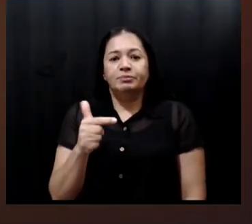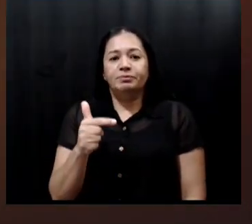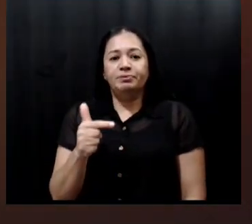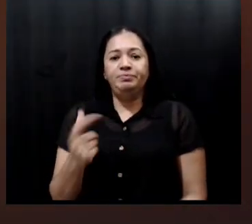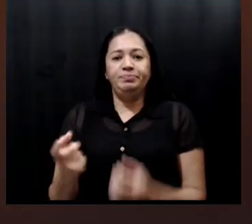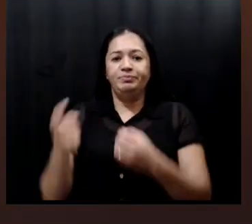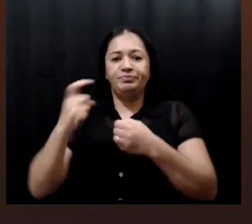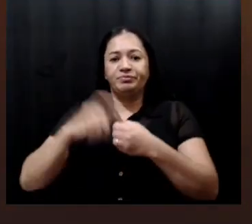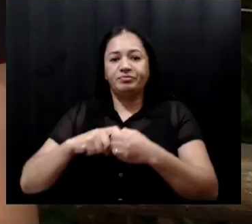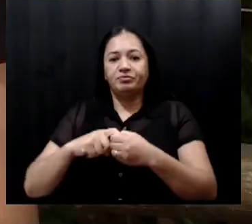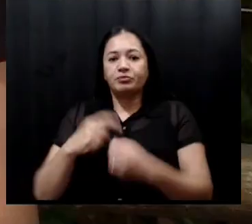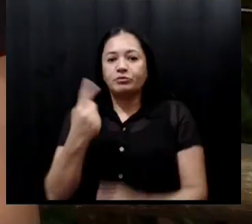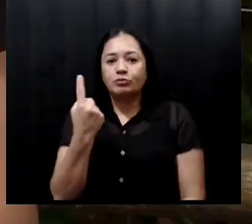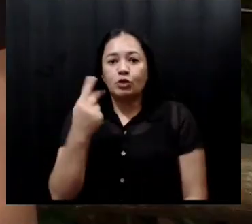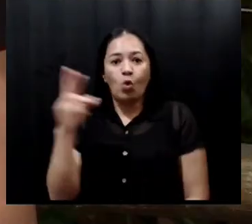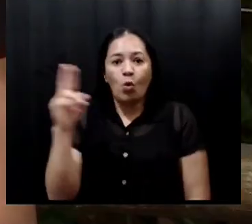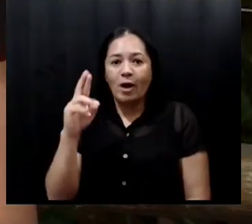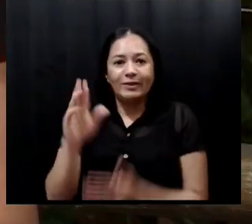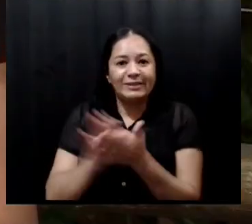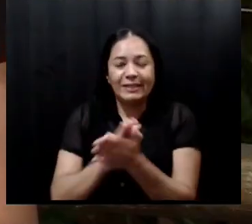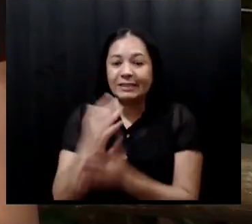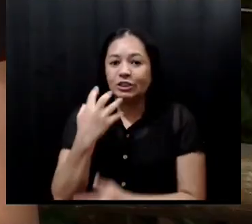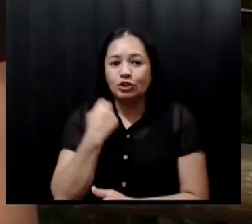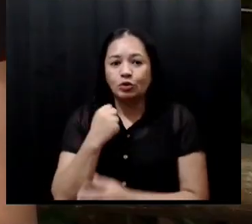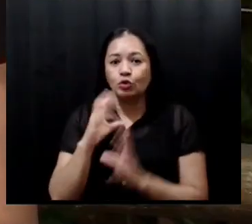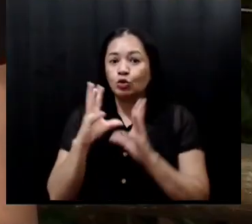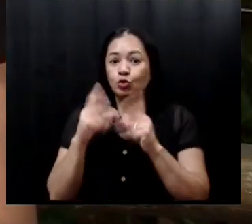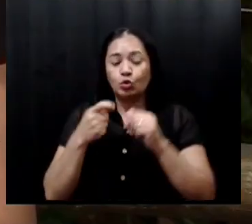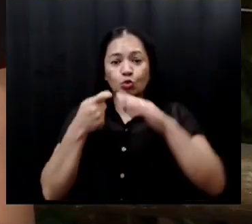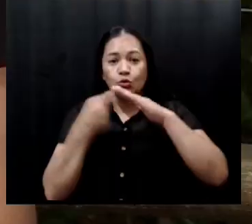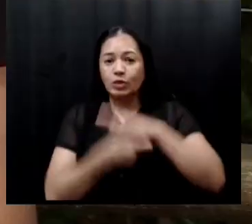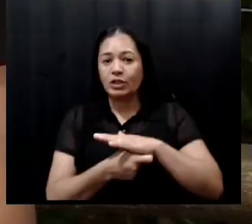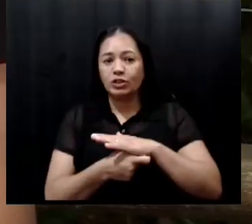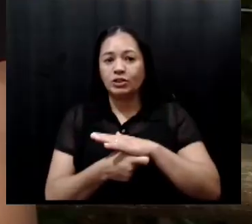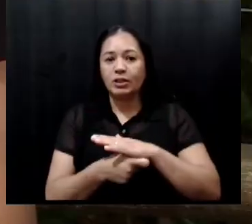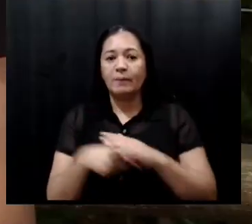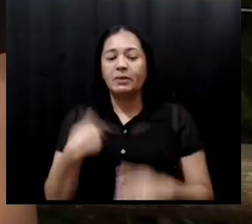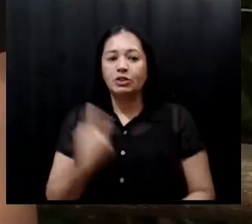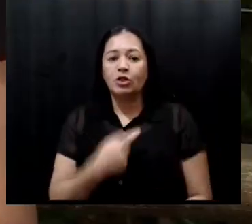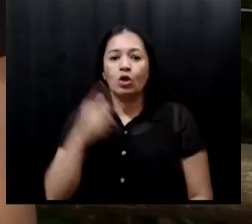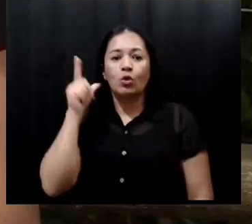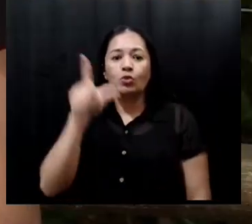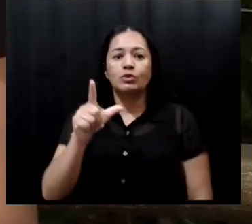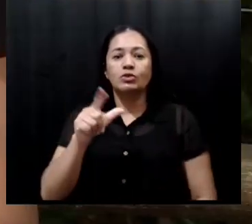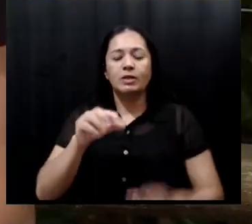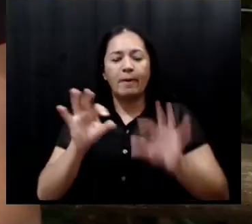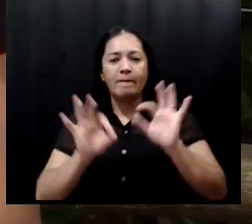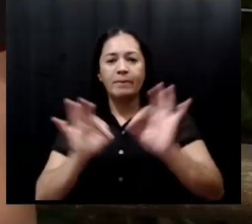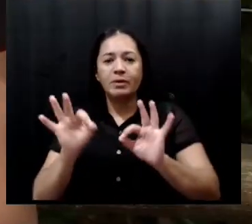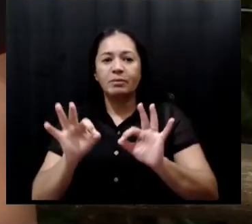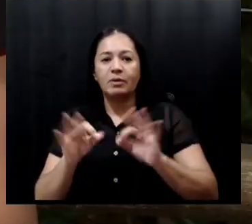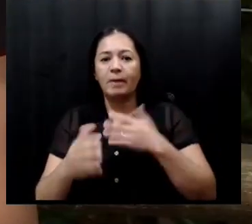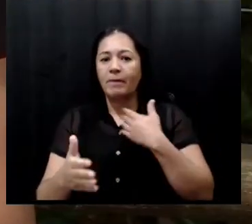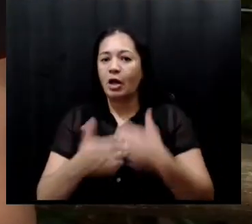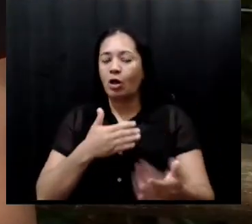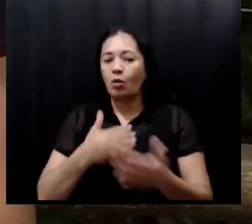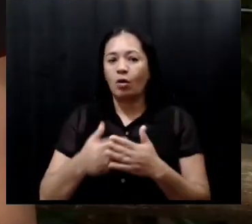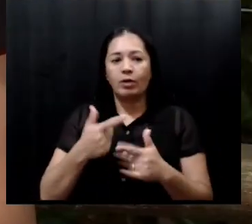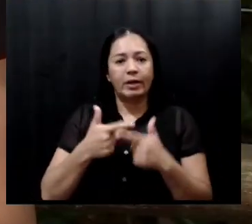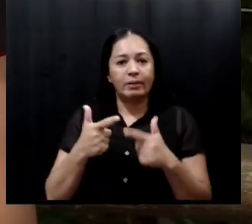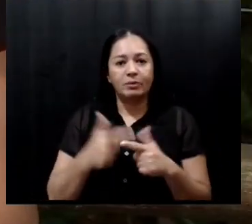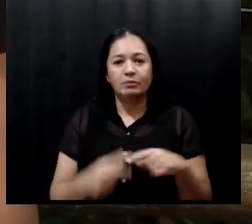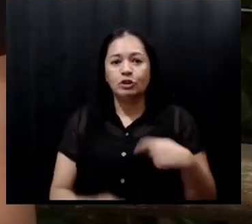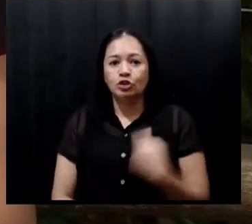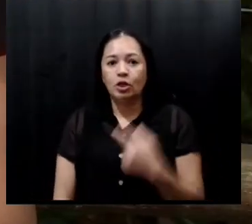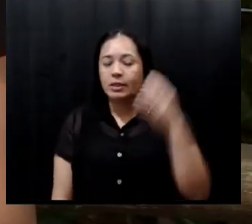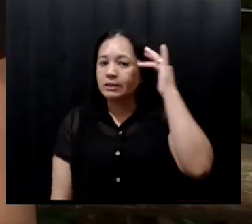que a gente tinha investido. Tudo tinha ficado como caixa para o bar para a gente conseguir justamente estar preparado para uma diversidade. A gente nem imaginava que ia surgir uma pandemia,